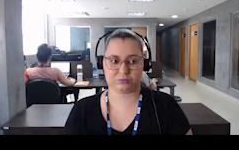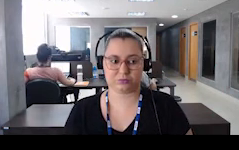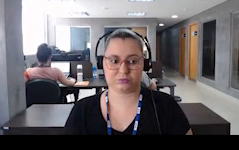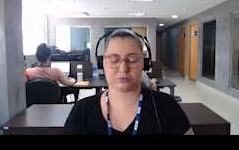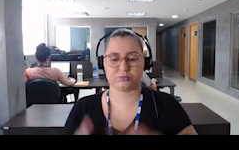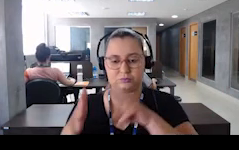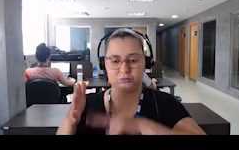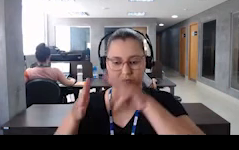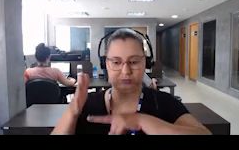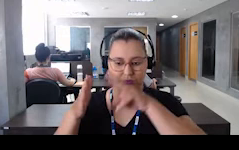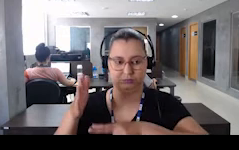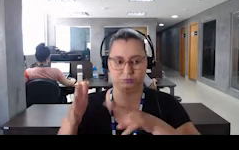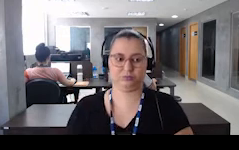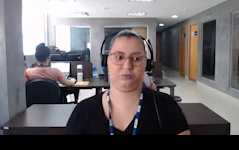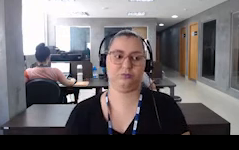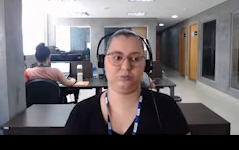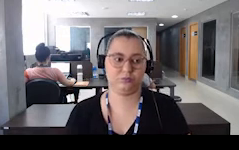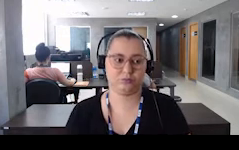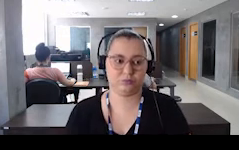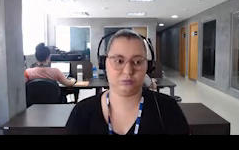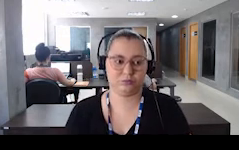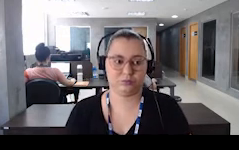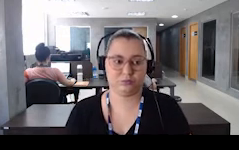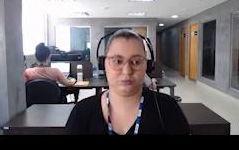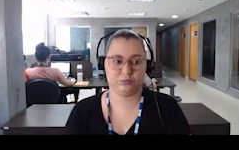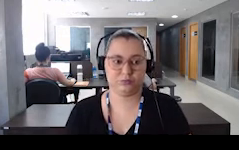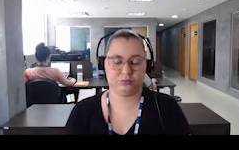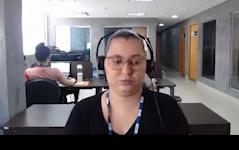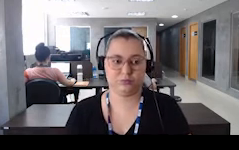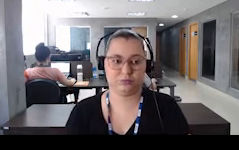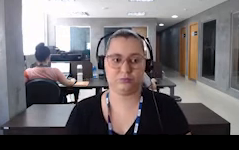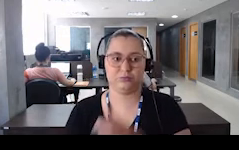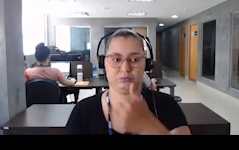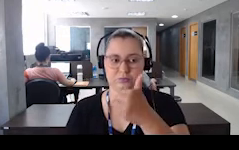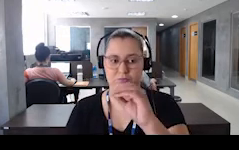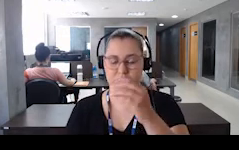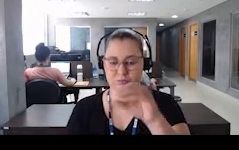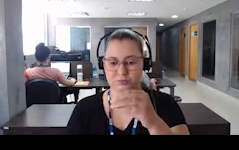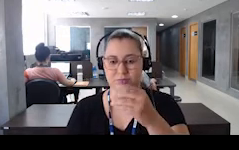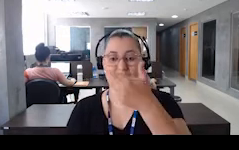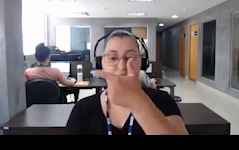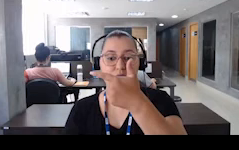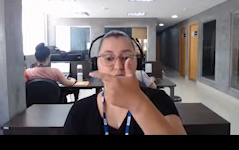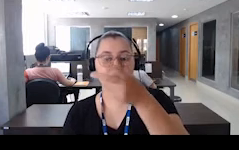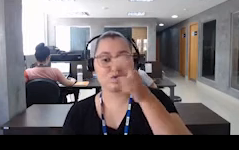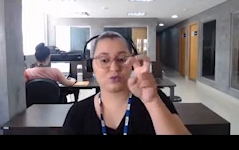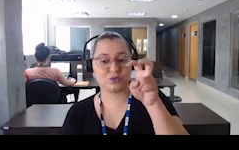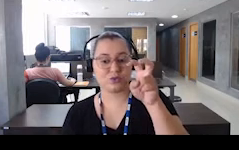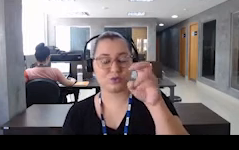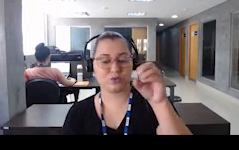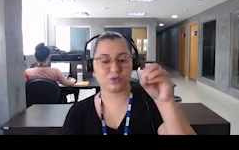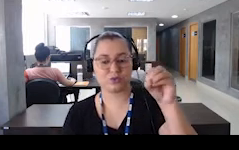Então, vamos continuar lendo aqui, né? A situação de aprendizagem. Aí, ó, as 10 lâmpadas que a gente tem são de quantos